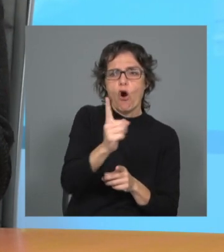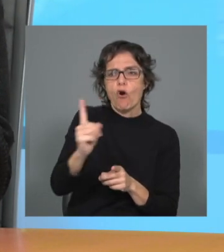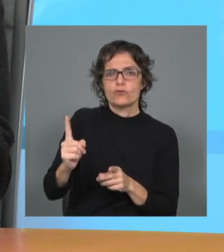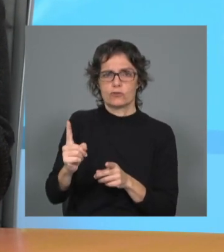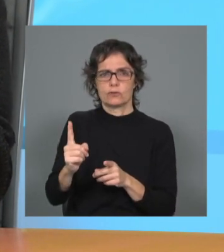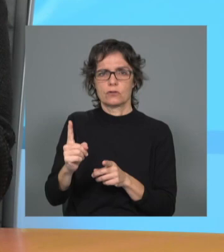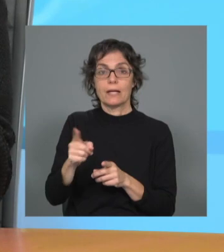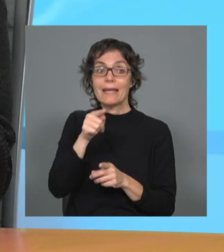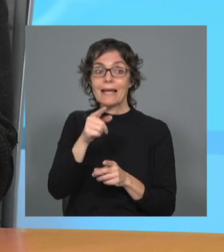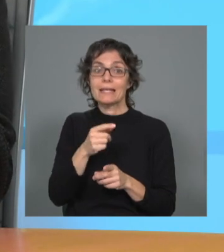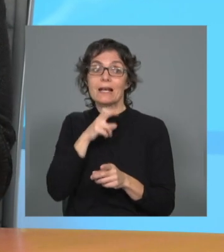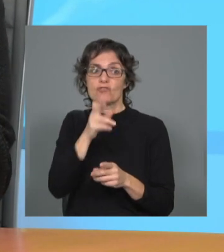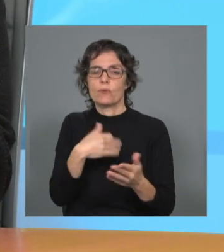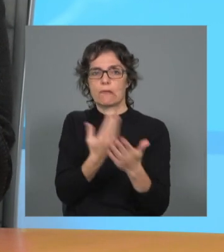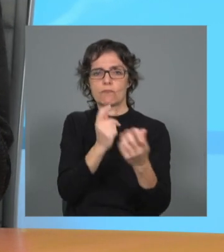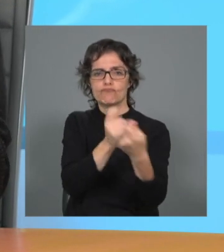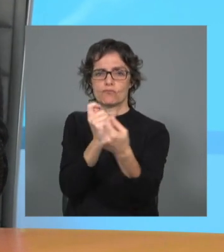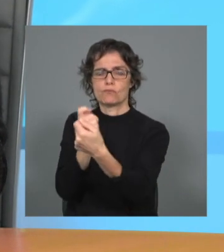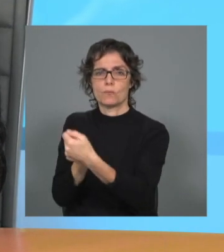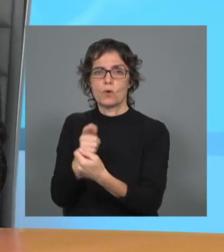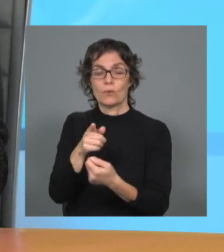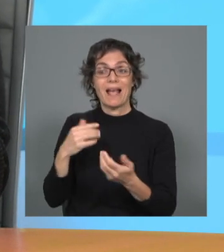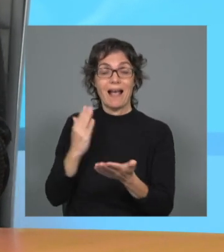que é preciso. Que ainda não foi.